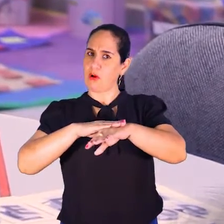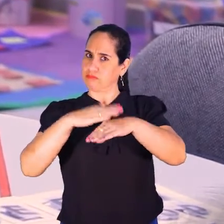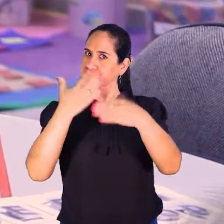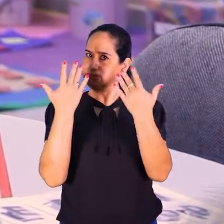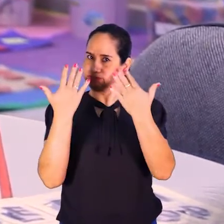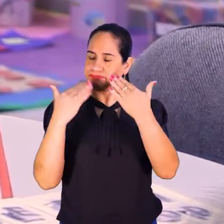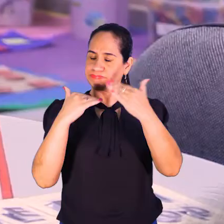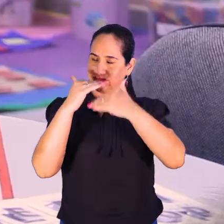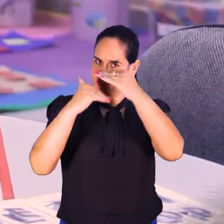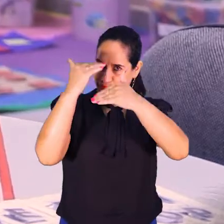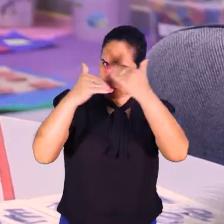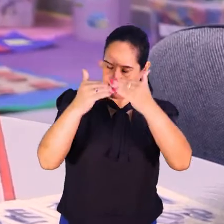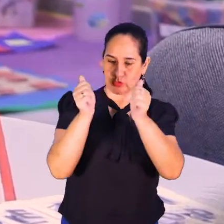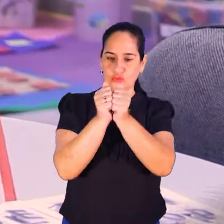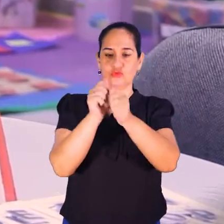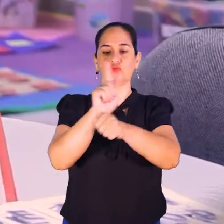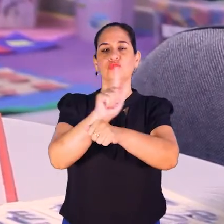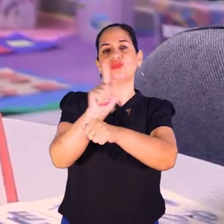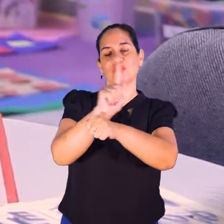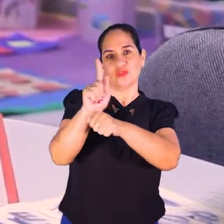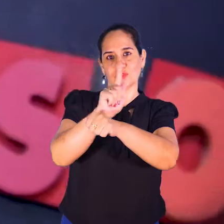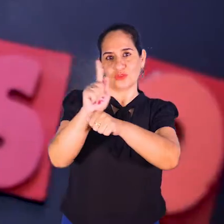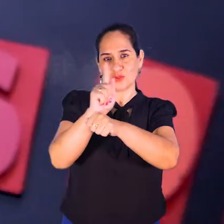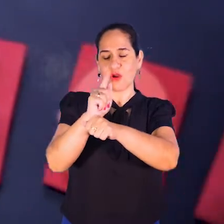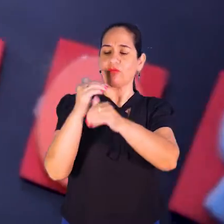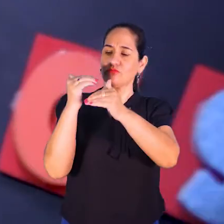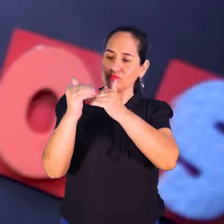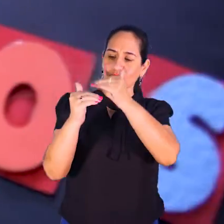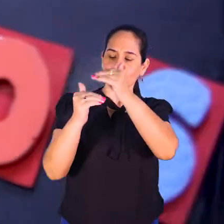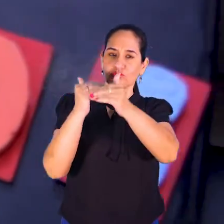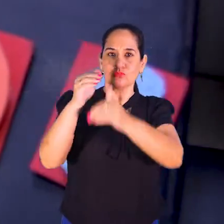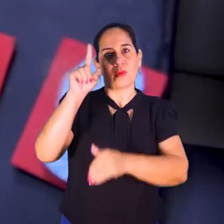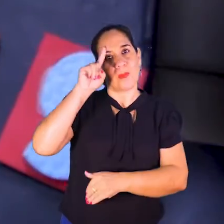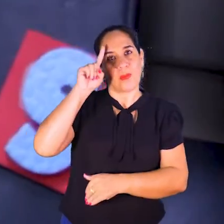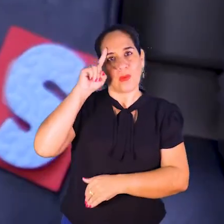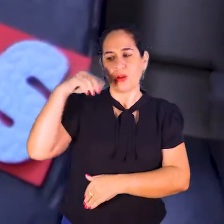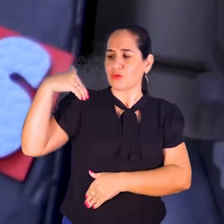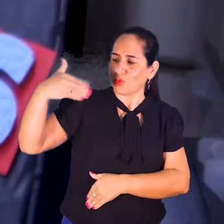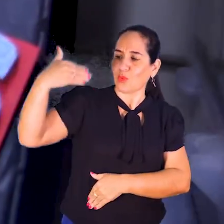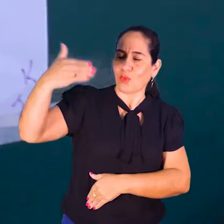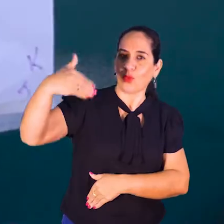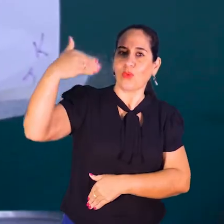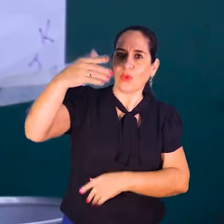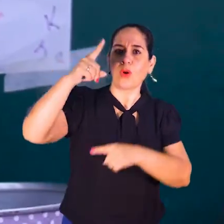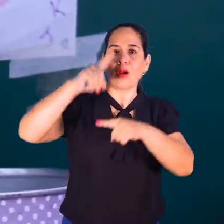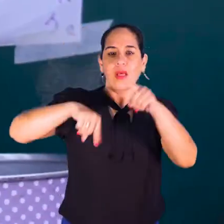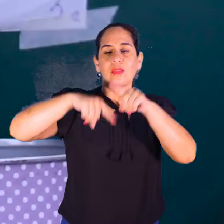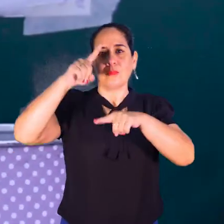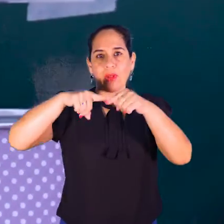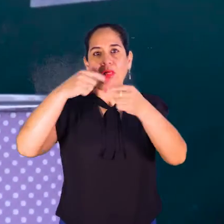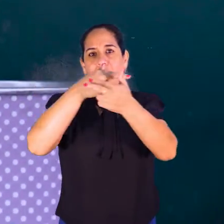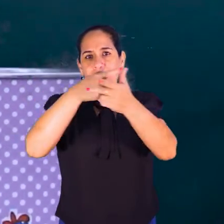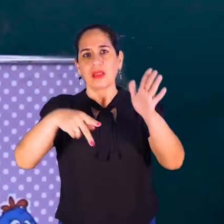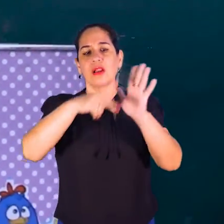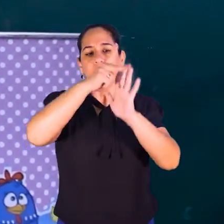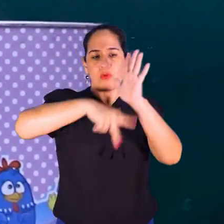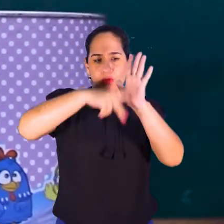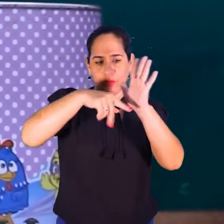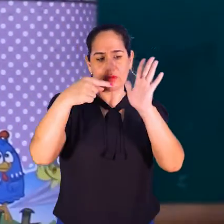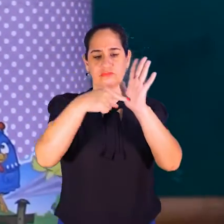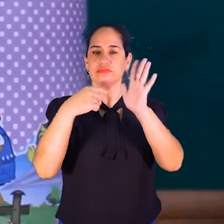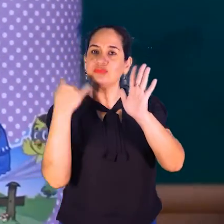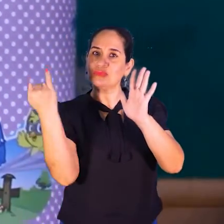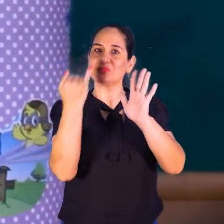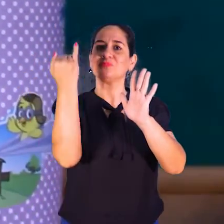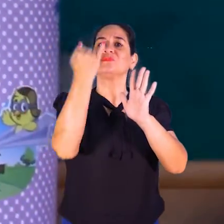construção. Então eu, juntamente com os gestores, nós fomos construindo no dia a dia cada proposta que nós